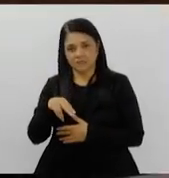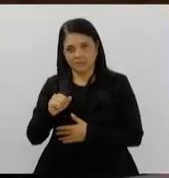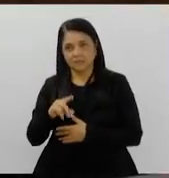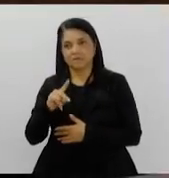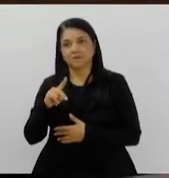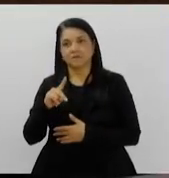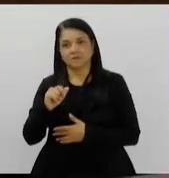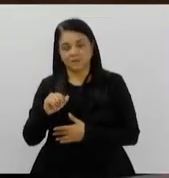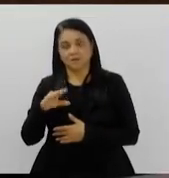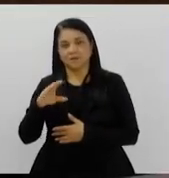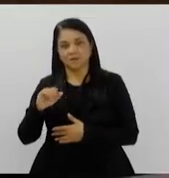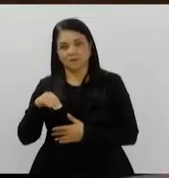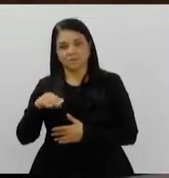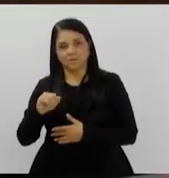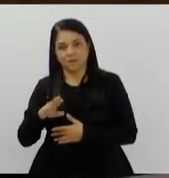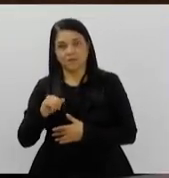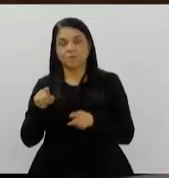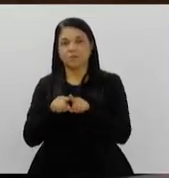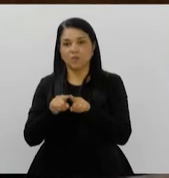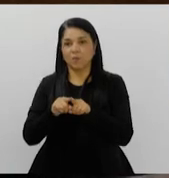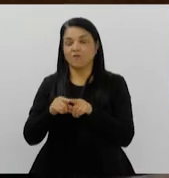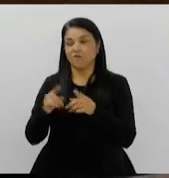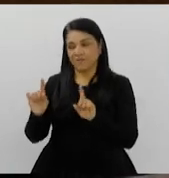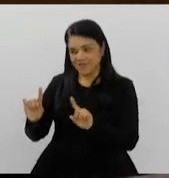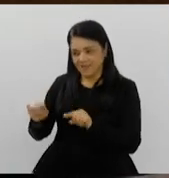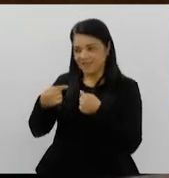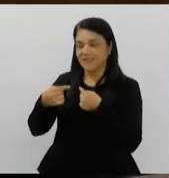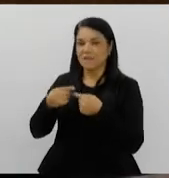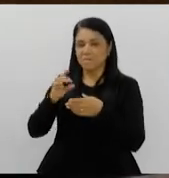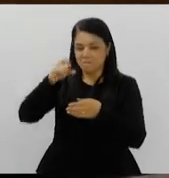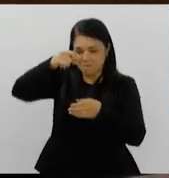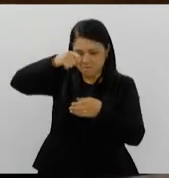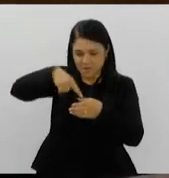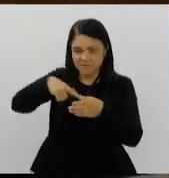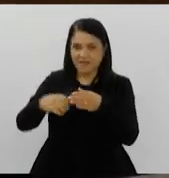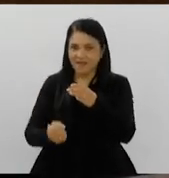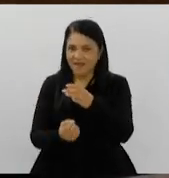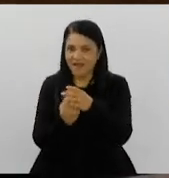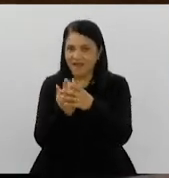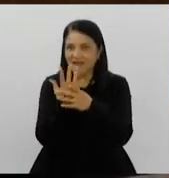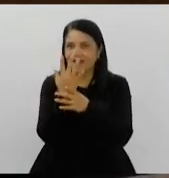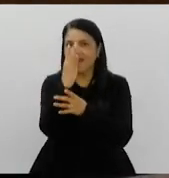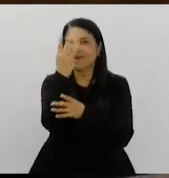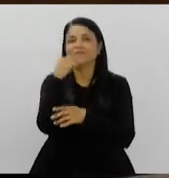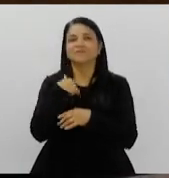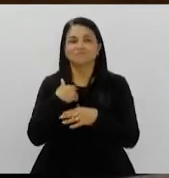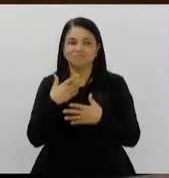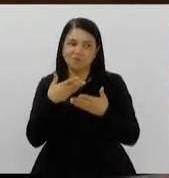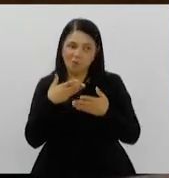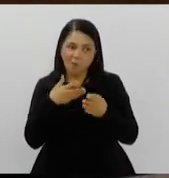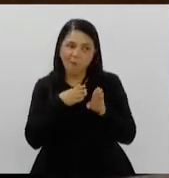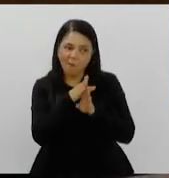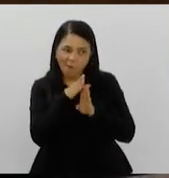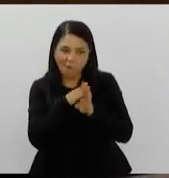fui desafiada a plantar uma árvore, algo que recomendo, legal. Deputada Verônica, a todo parlamentar visitar lá e